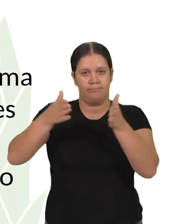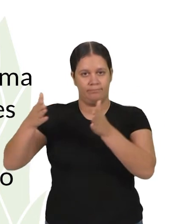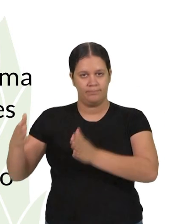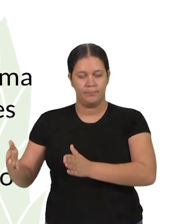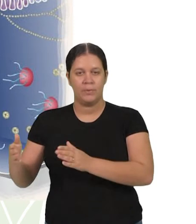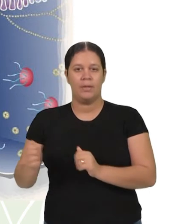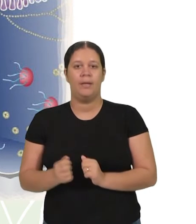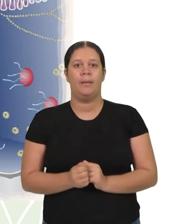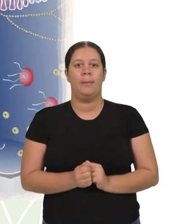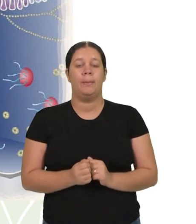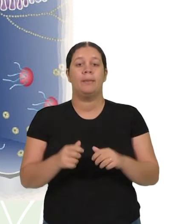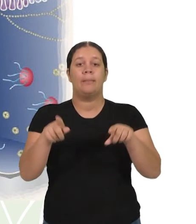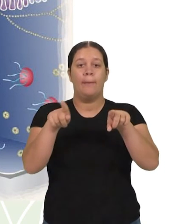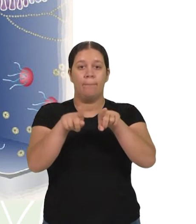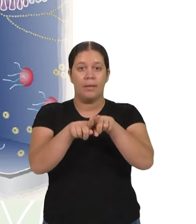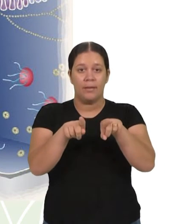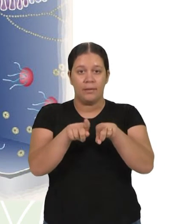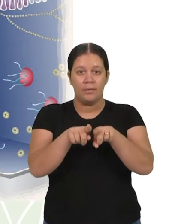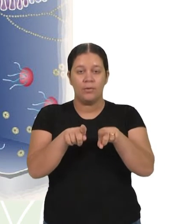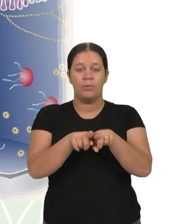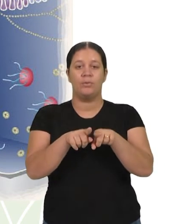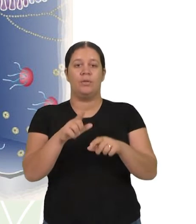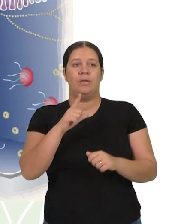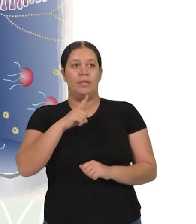bom? Tem também